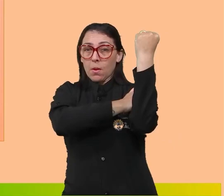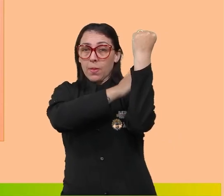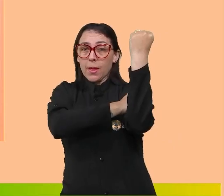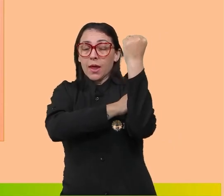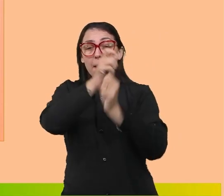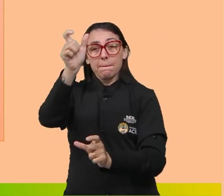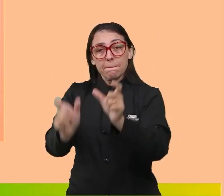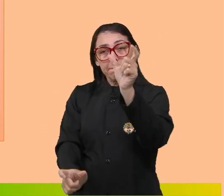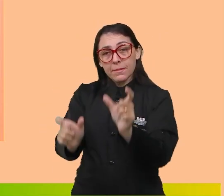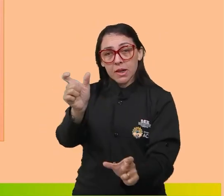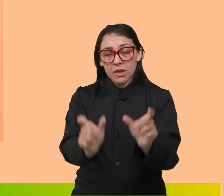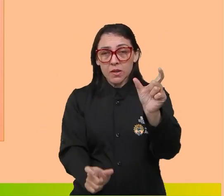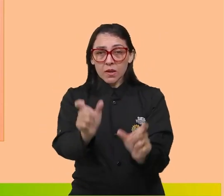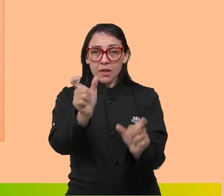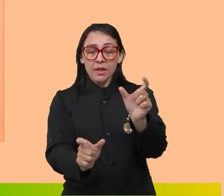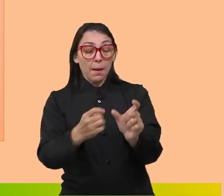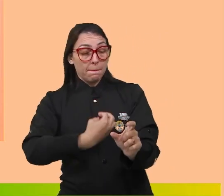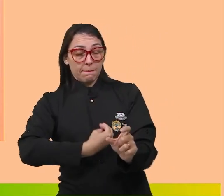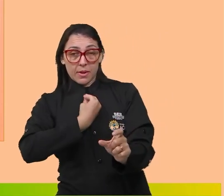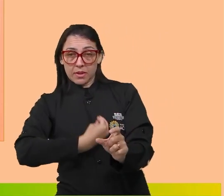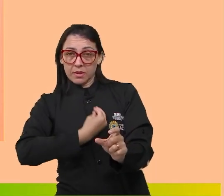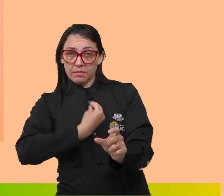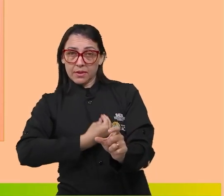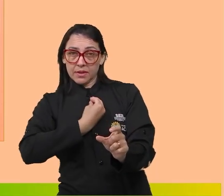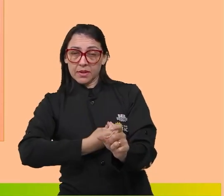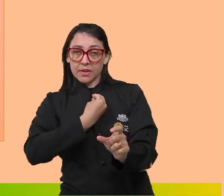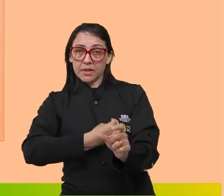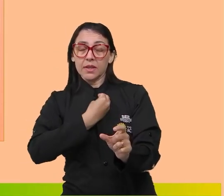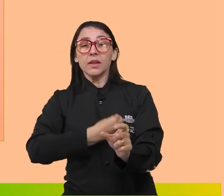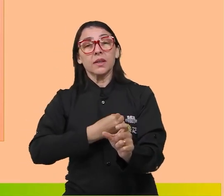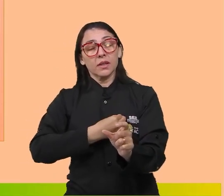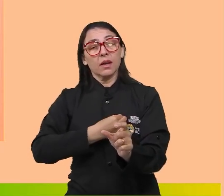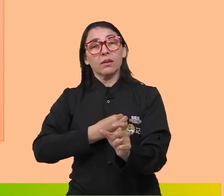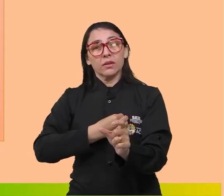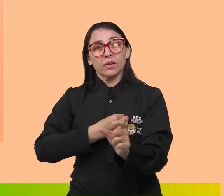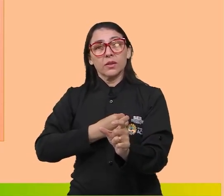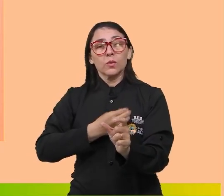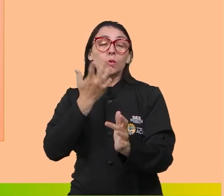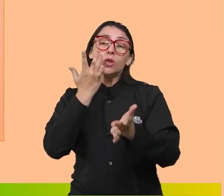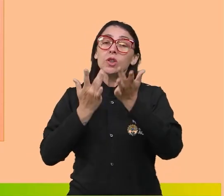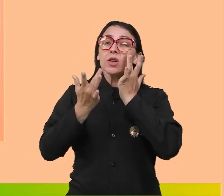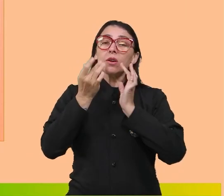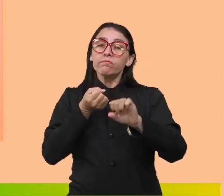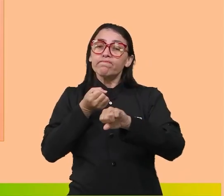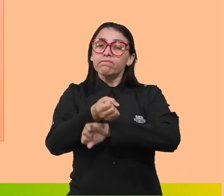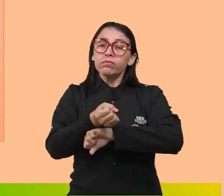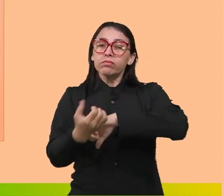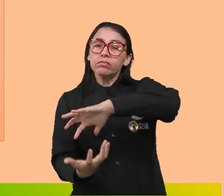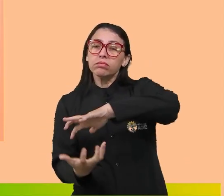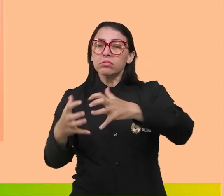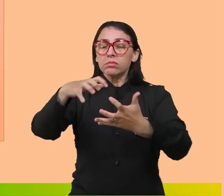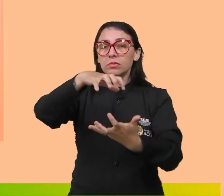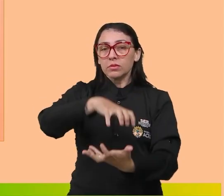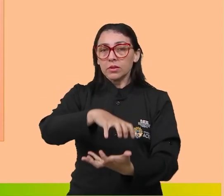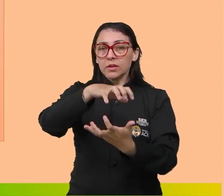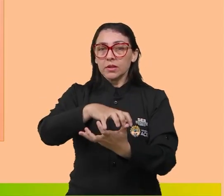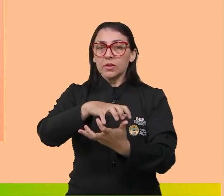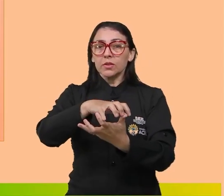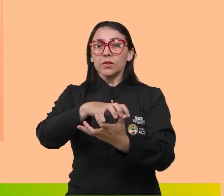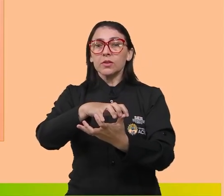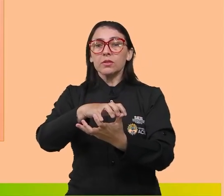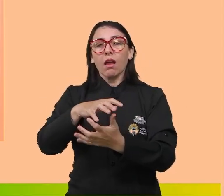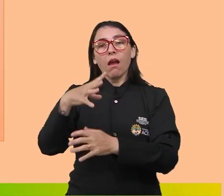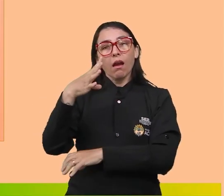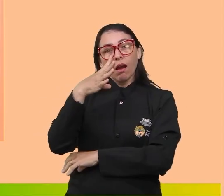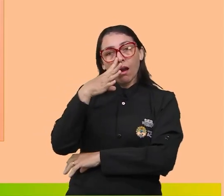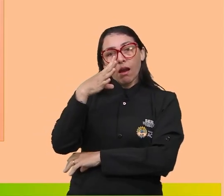pessoas através da participação ativa no teatro, transformando-as de